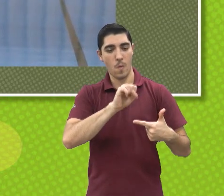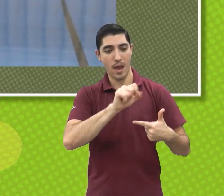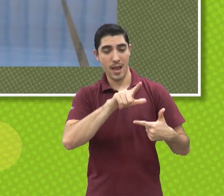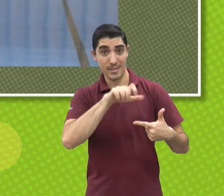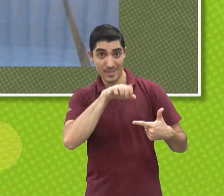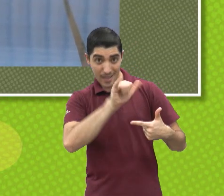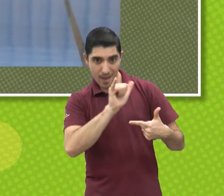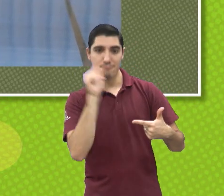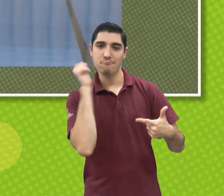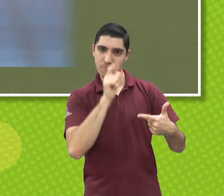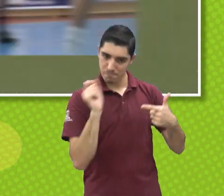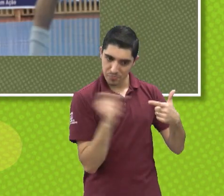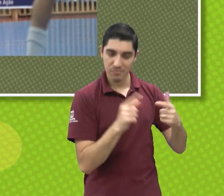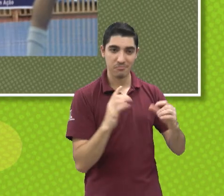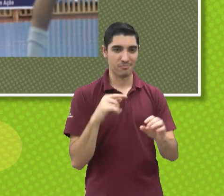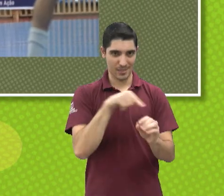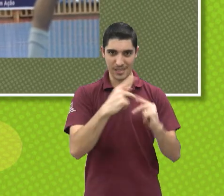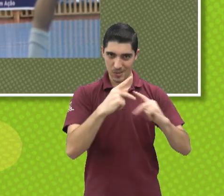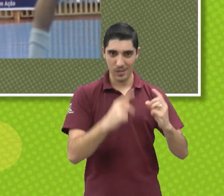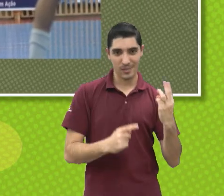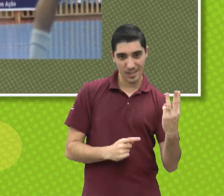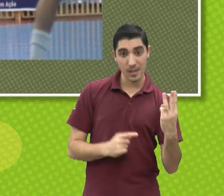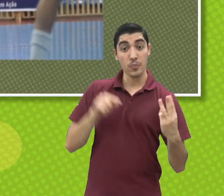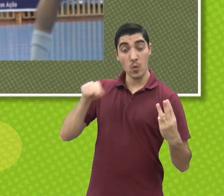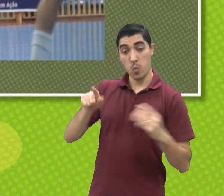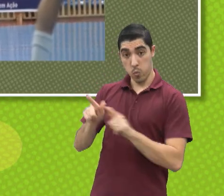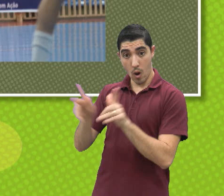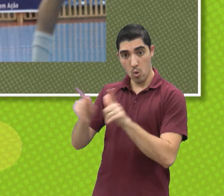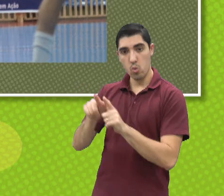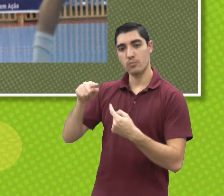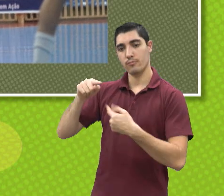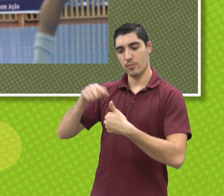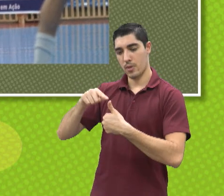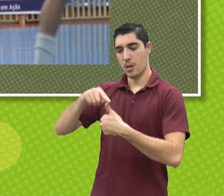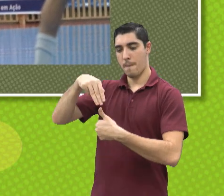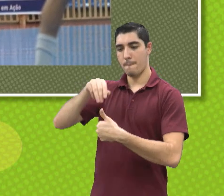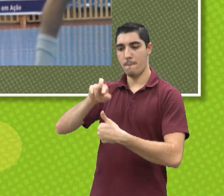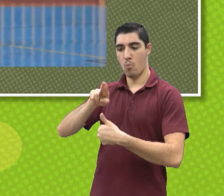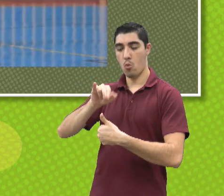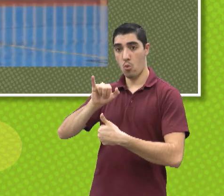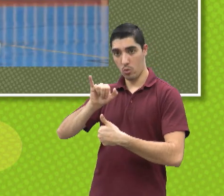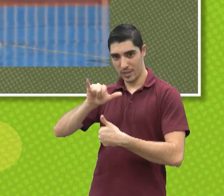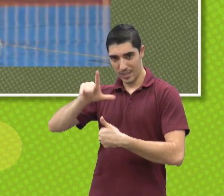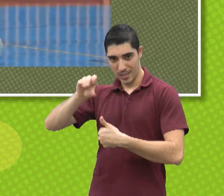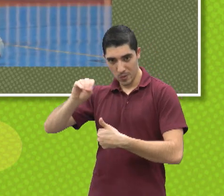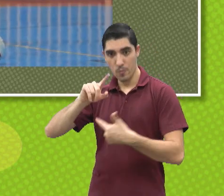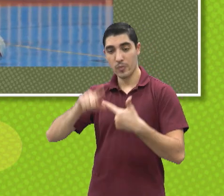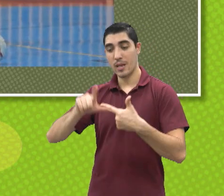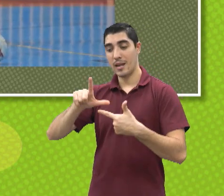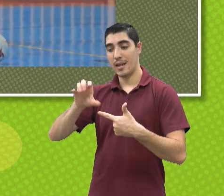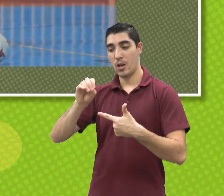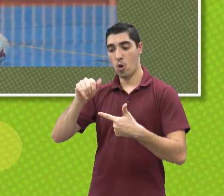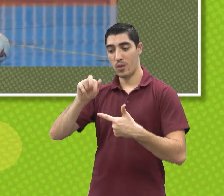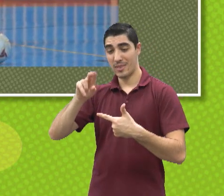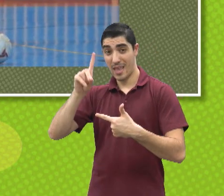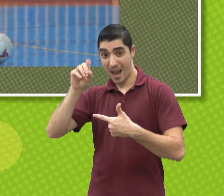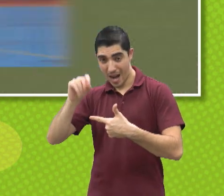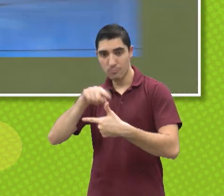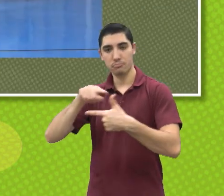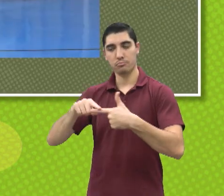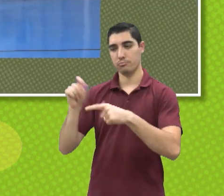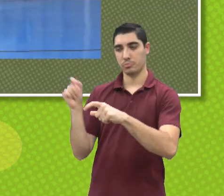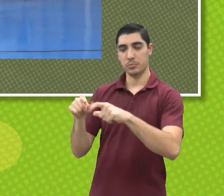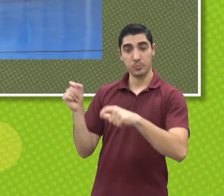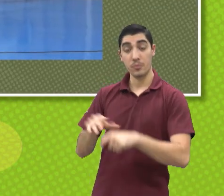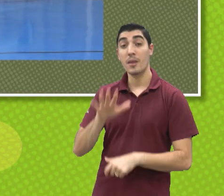e Leonardo. O São José assumiu a liderança do grupo, mas provavelmente é quase certeza que vai perder esta liderança para